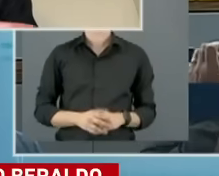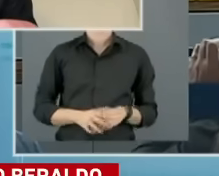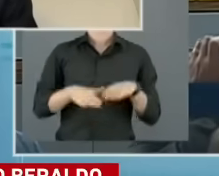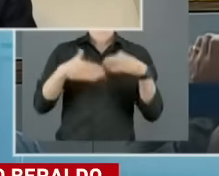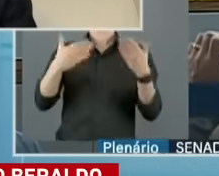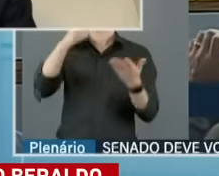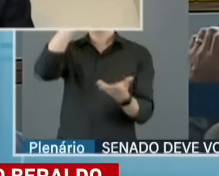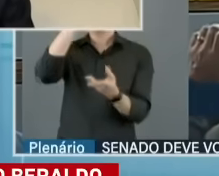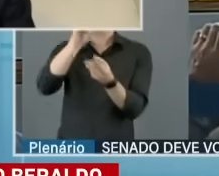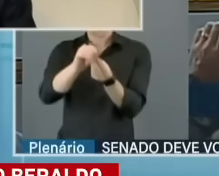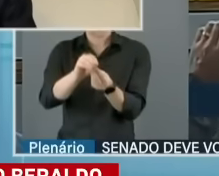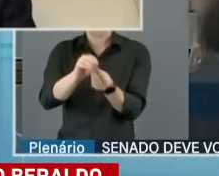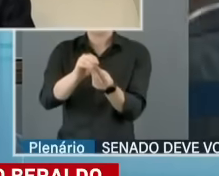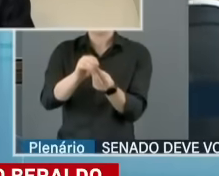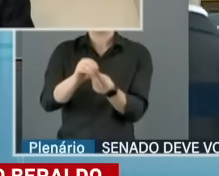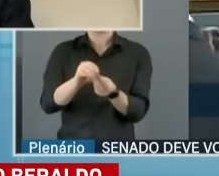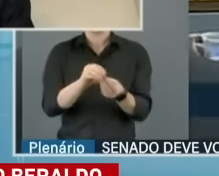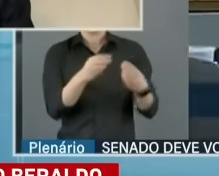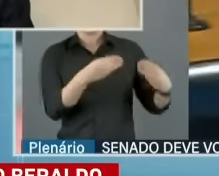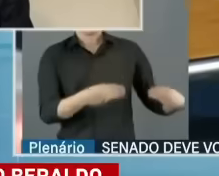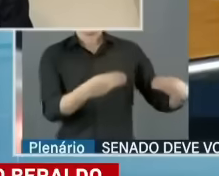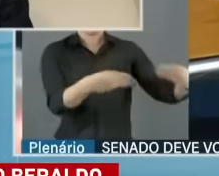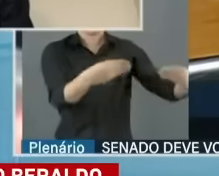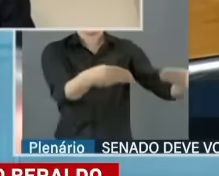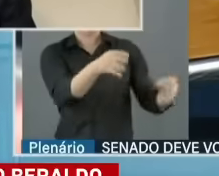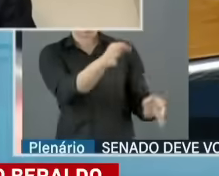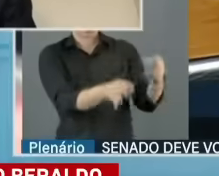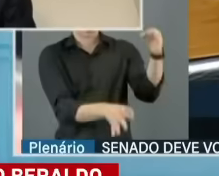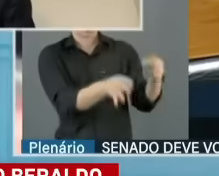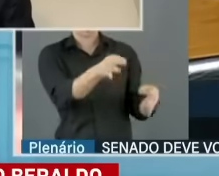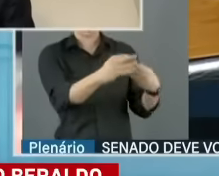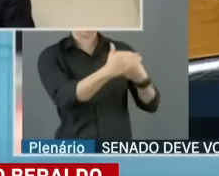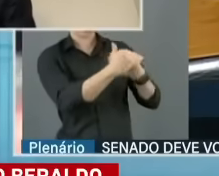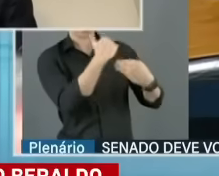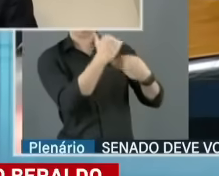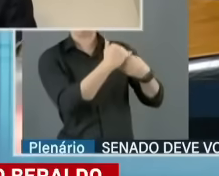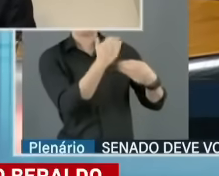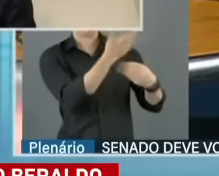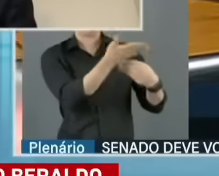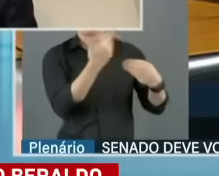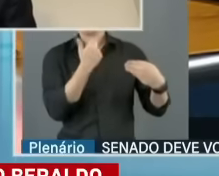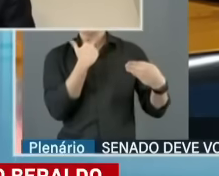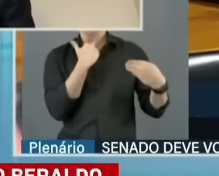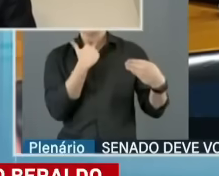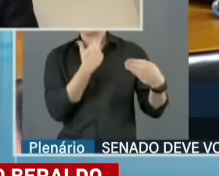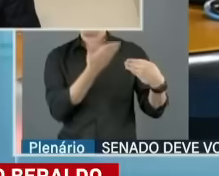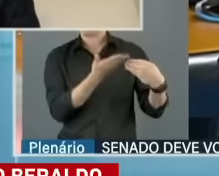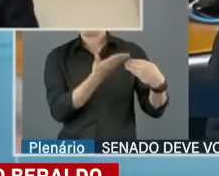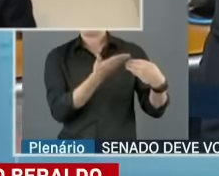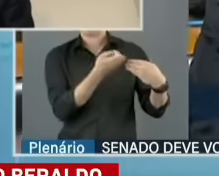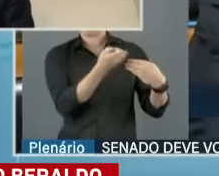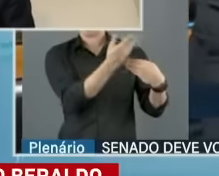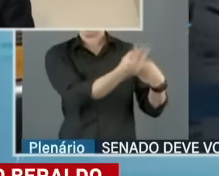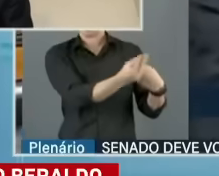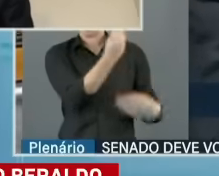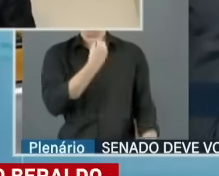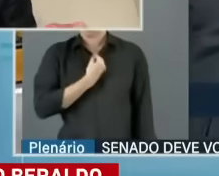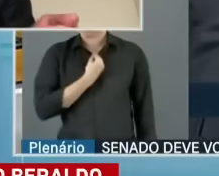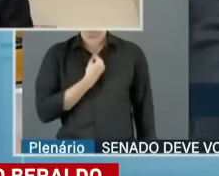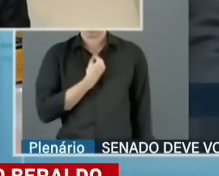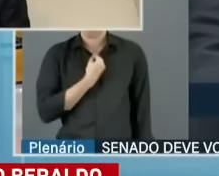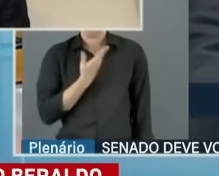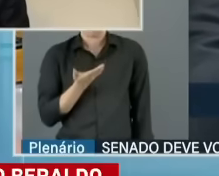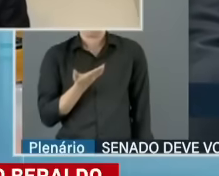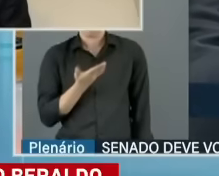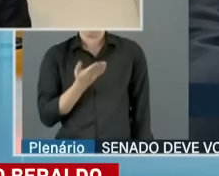sido informados, Flávio Dino havia sido informado, e eles não tomaram medidas para proteger o Palácio do